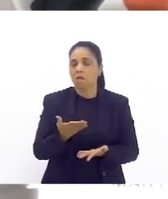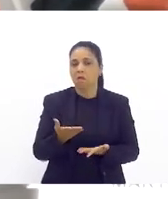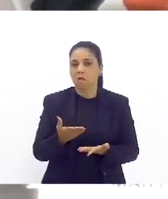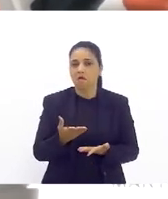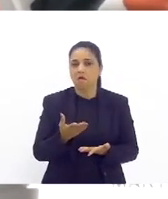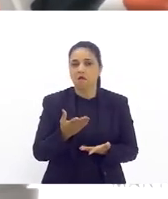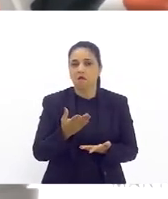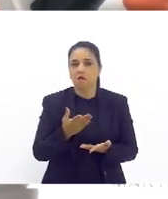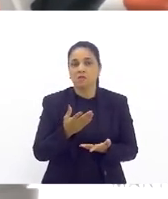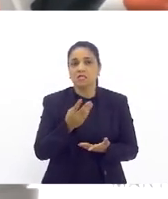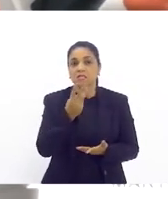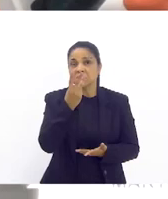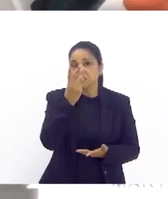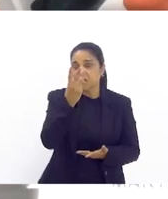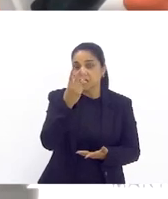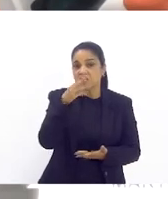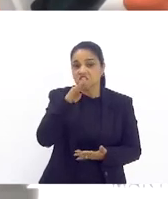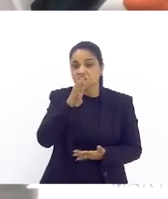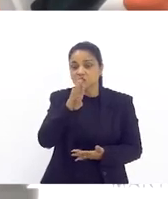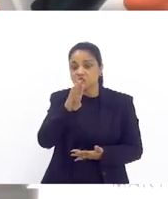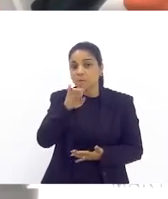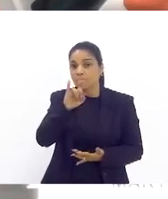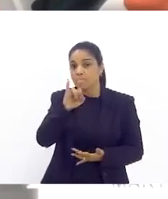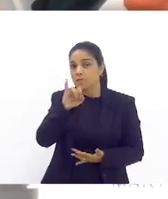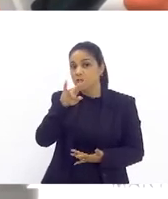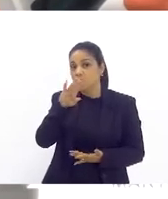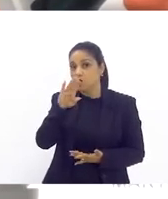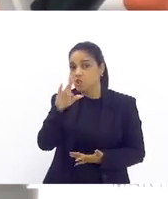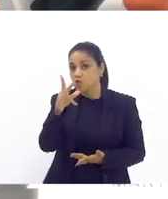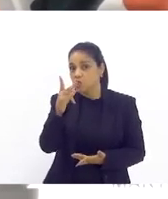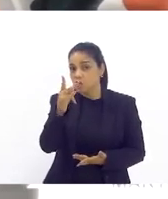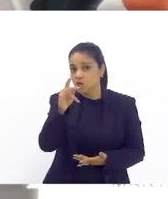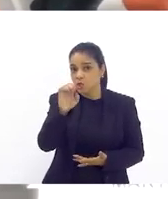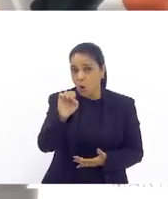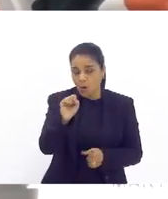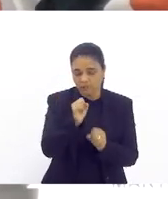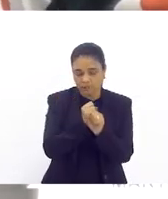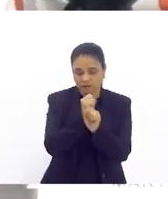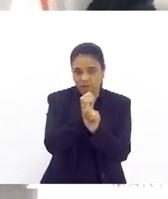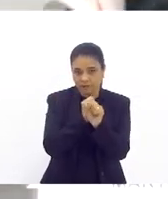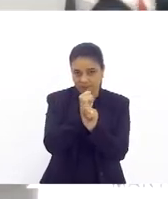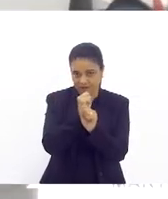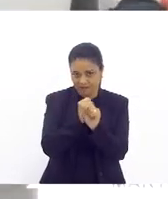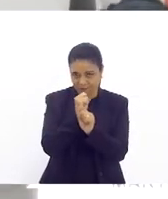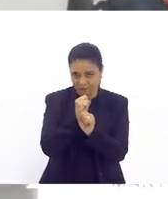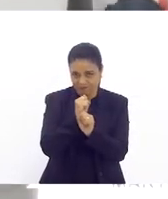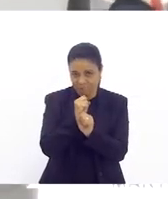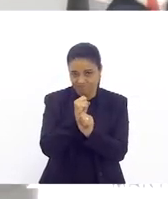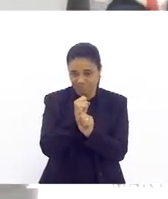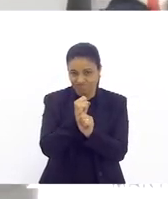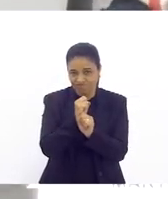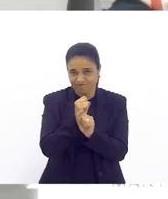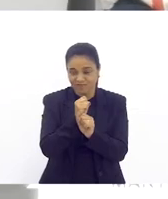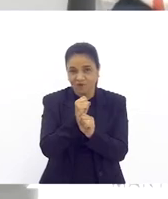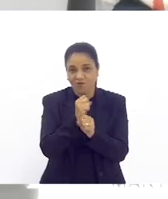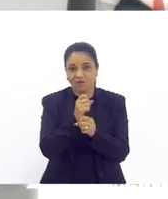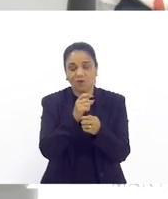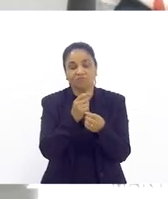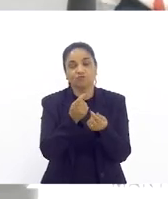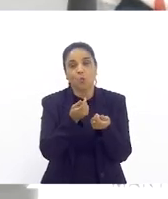da ordem de três bilhões de reais anuais foi essa diferença do reajuste salarial